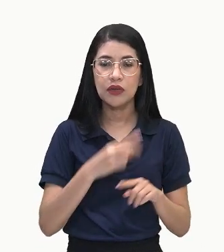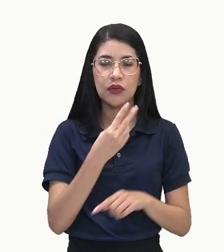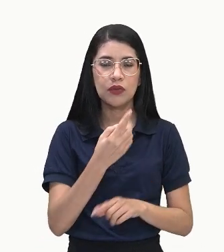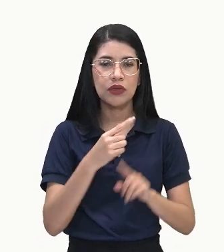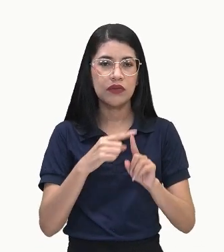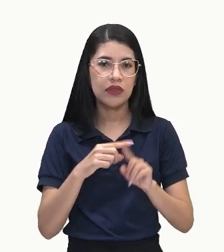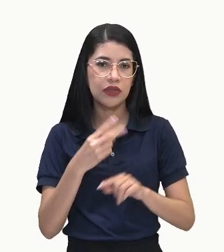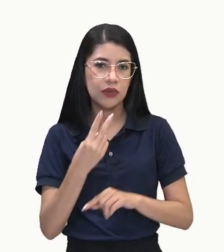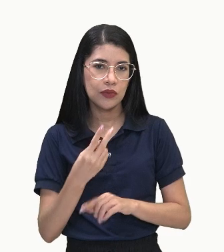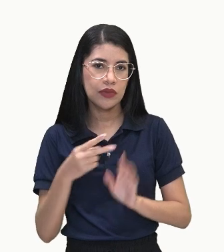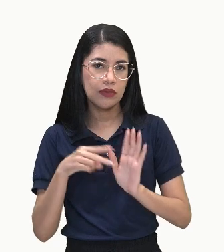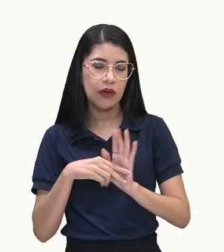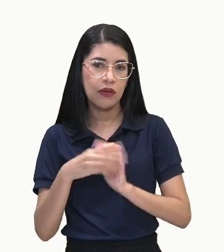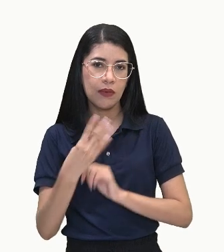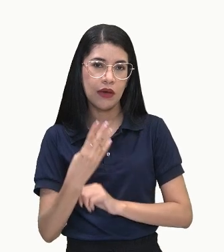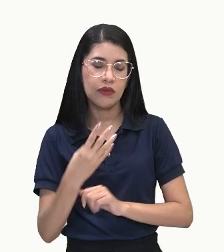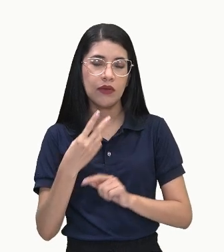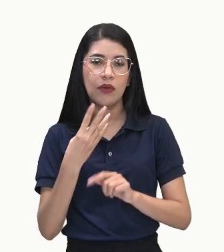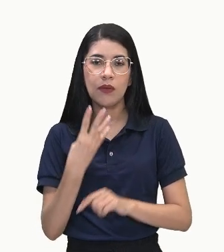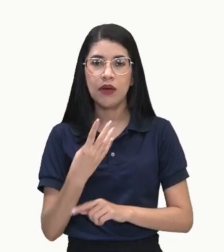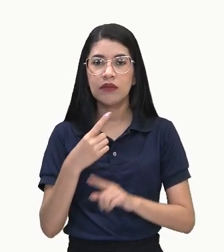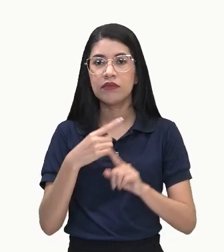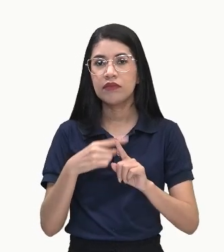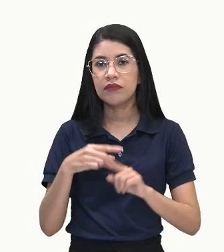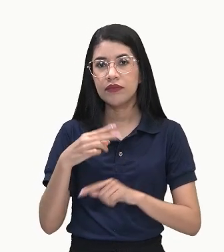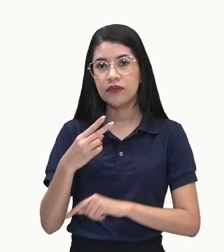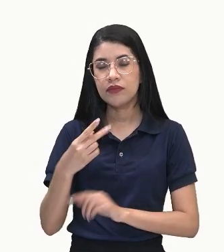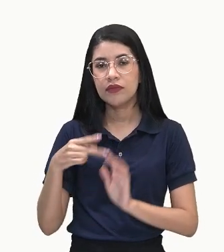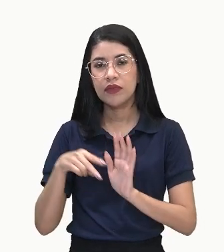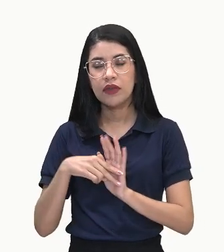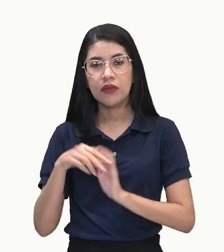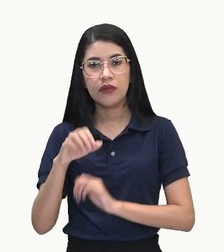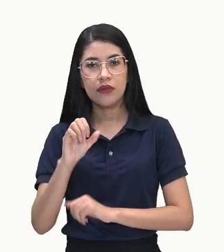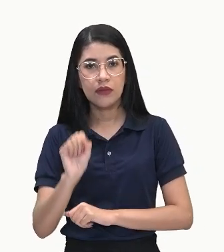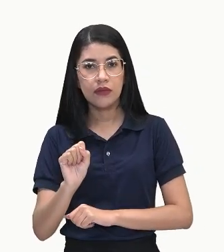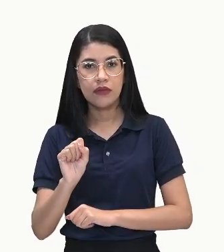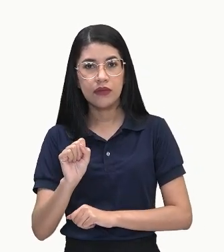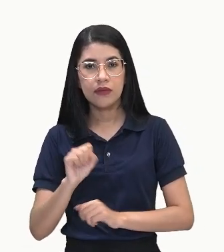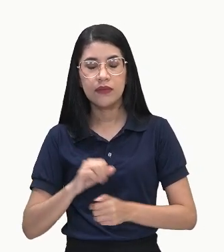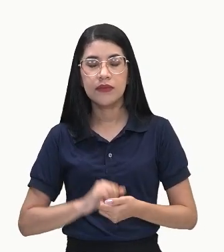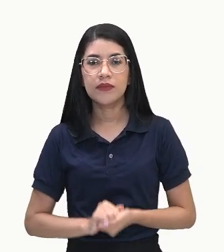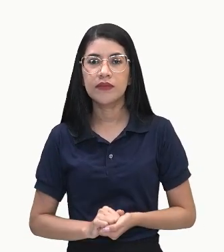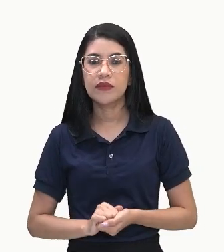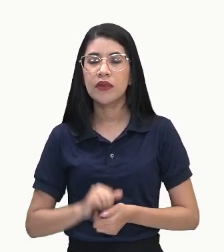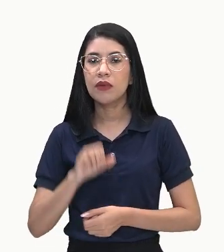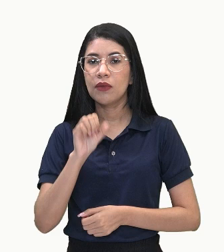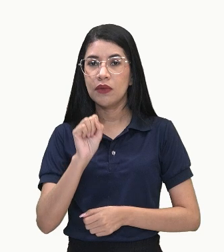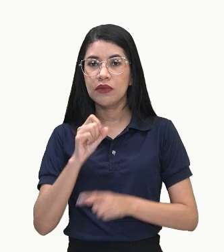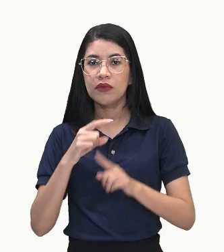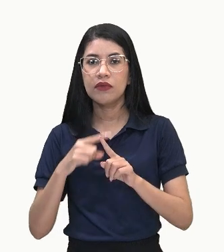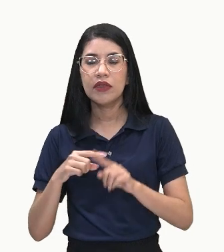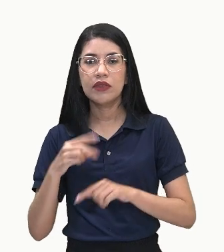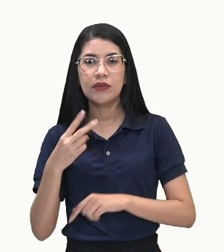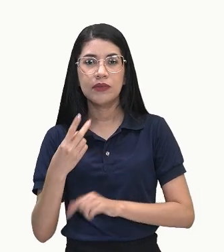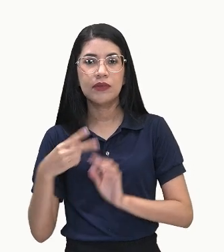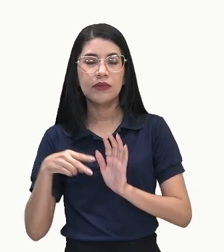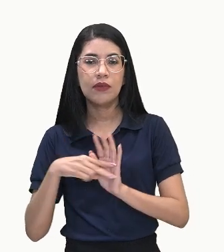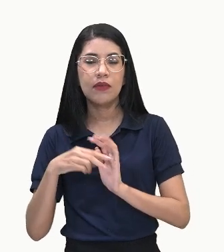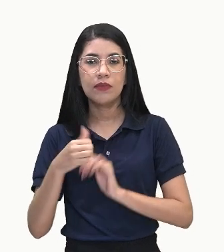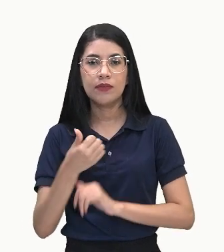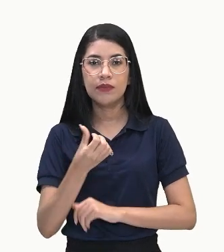é igual a 4. 4 vezes 2 é igual a 8. 8 vezes 2 é igual